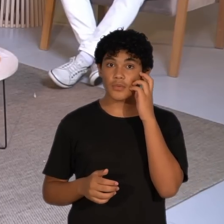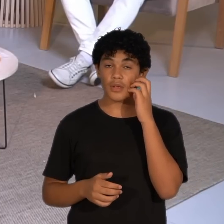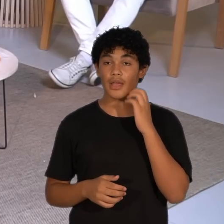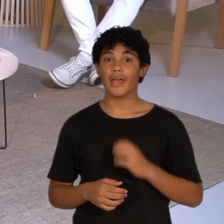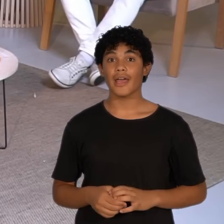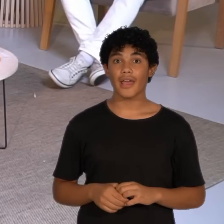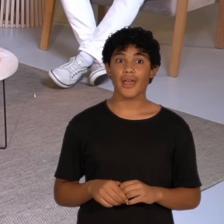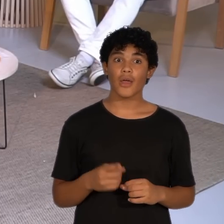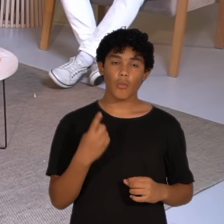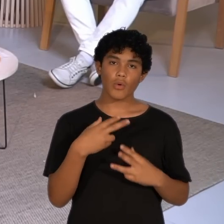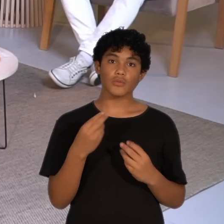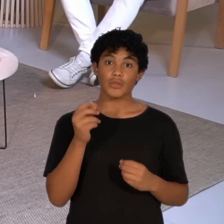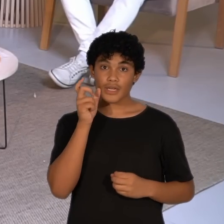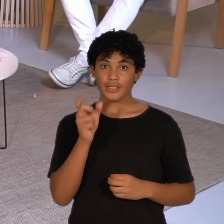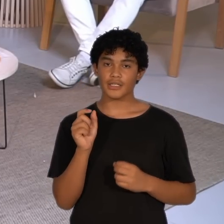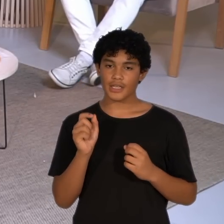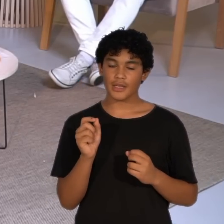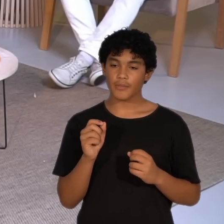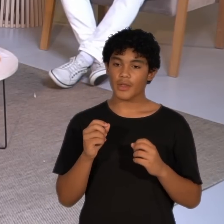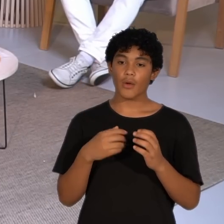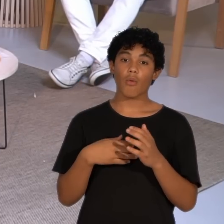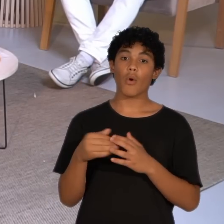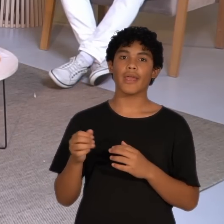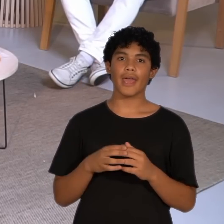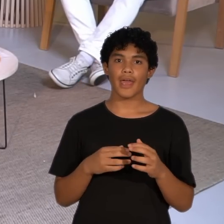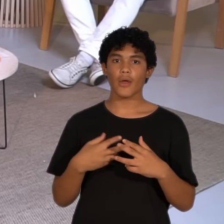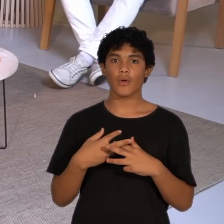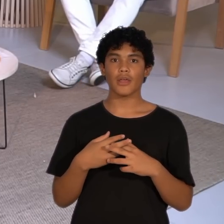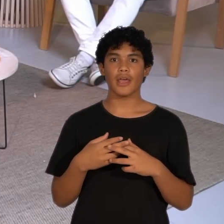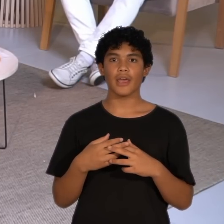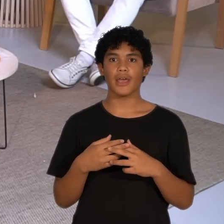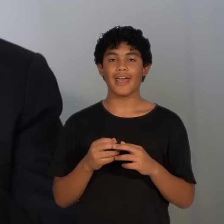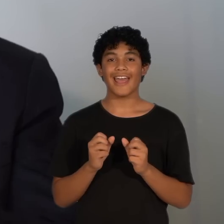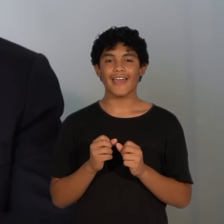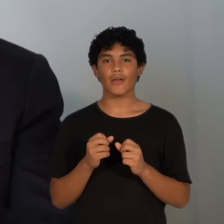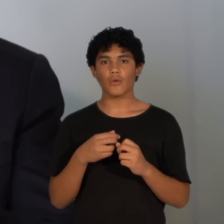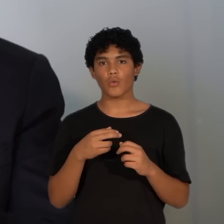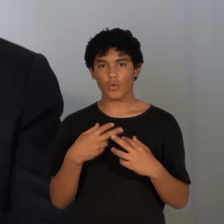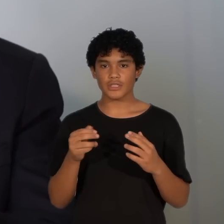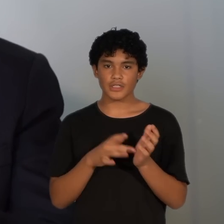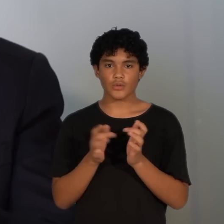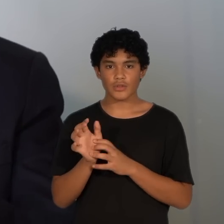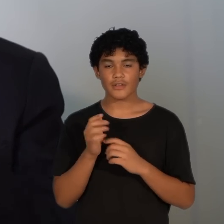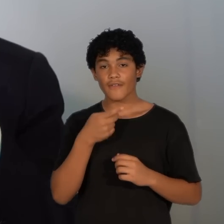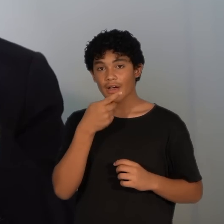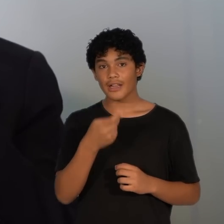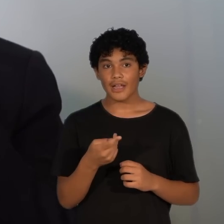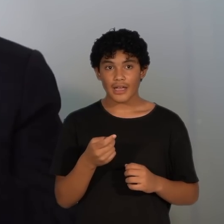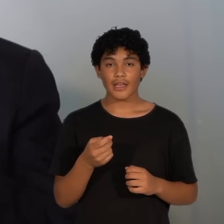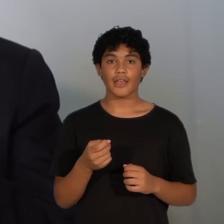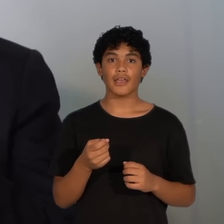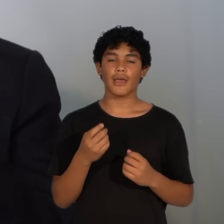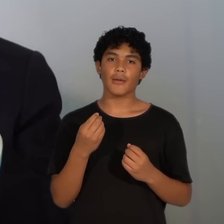primeiro ponto é que toda a revelação de Deus foi para um propósito. Portanto, quando ele revela-se a ela, ele